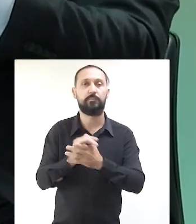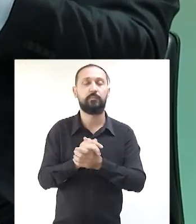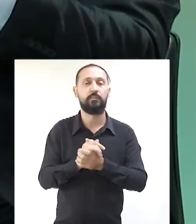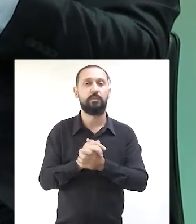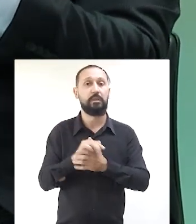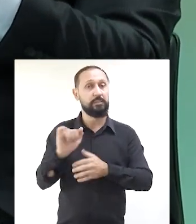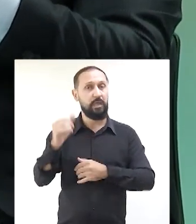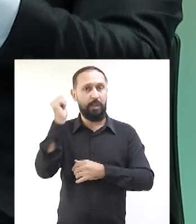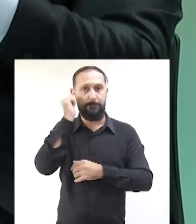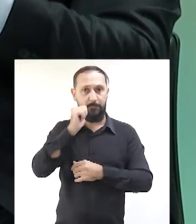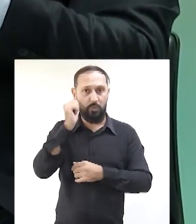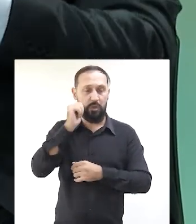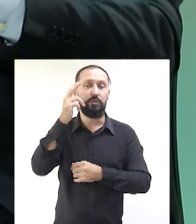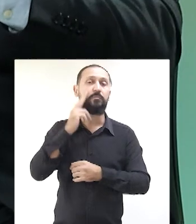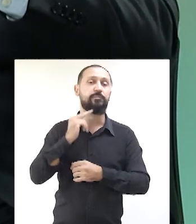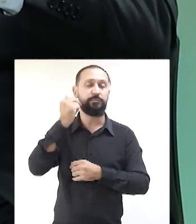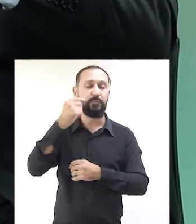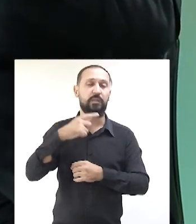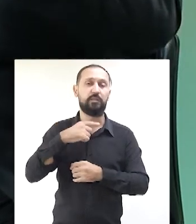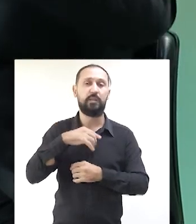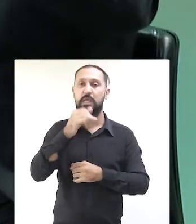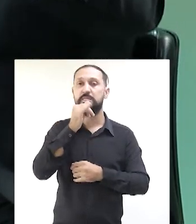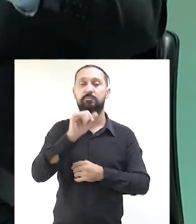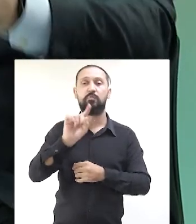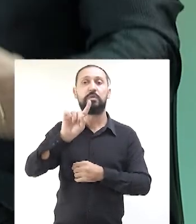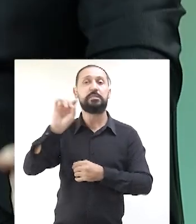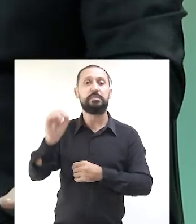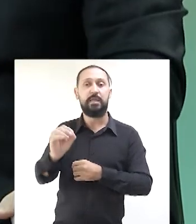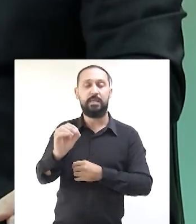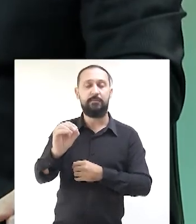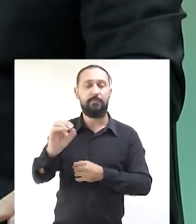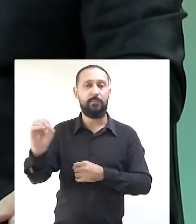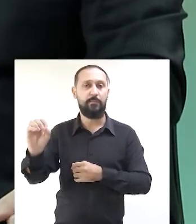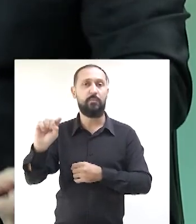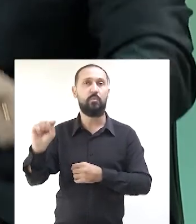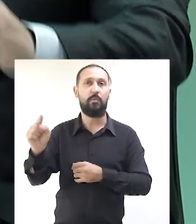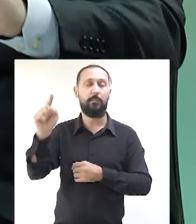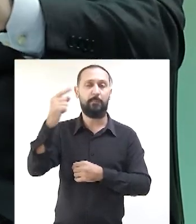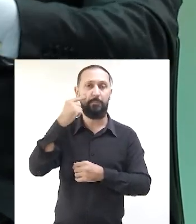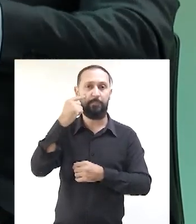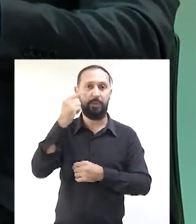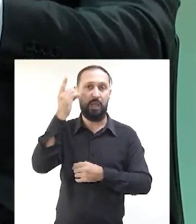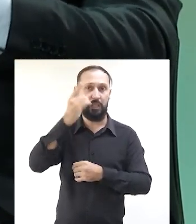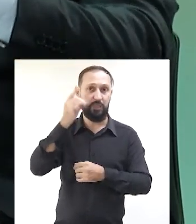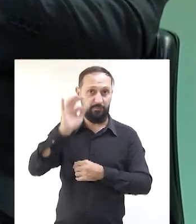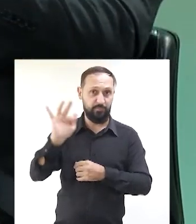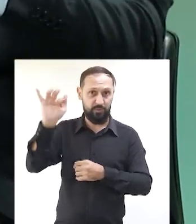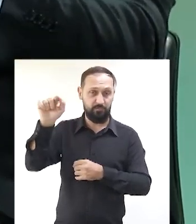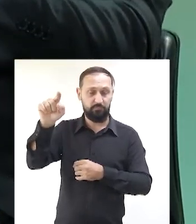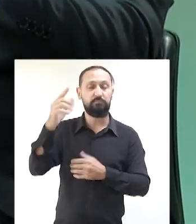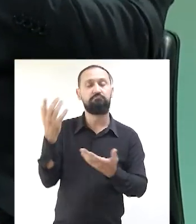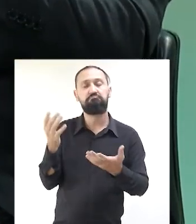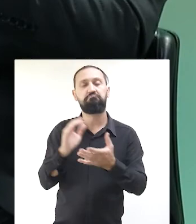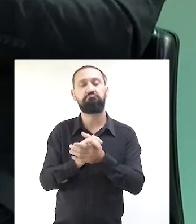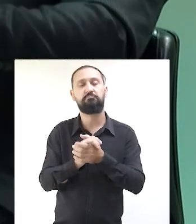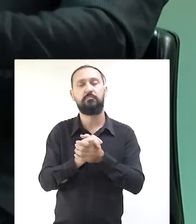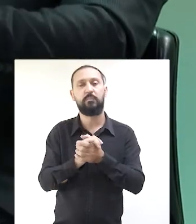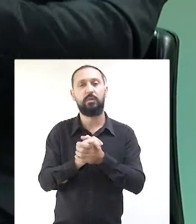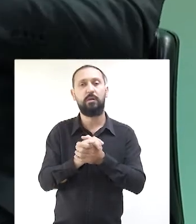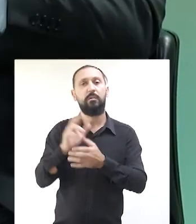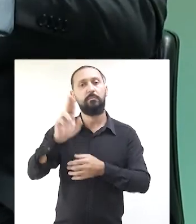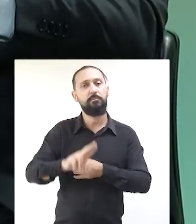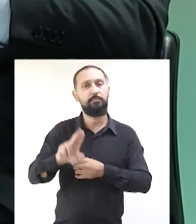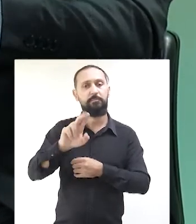seja, se ela é uma candidata mulher e negra que obteve 100 mil votos para a Câmara dos Deputados, isso para efeito de distribuição